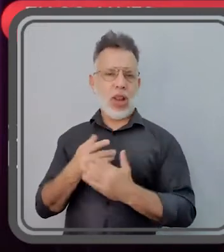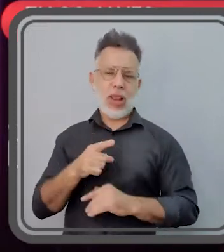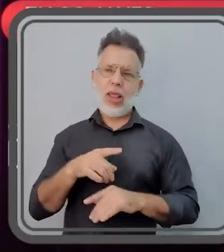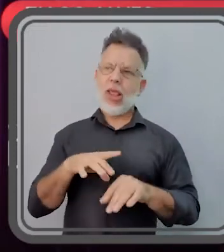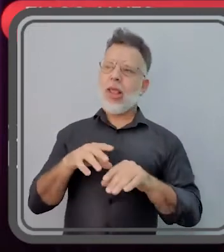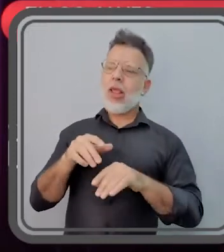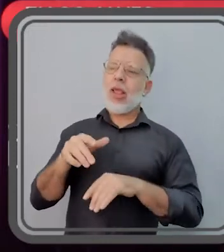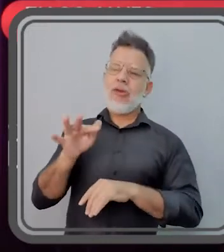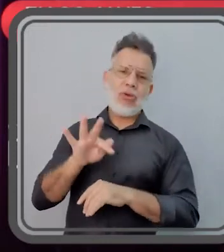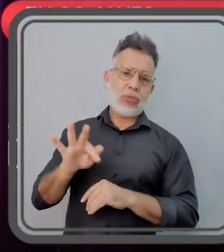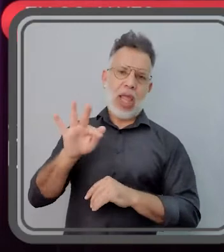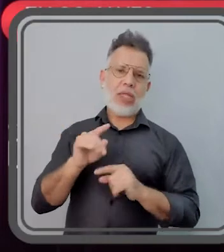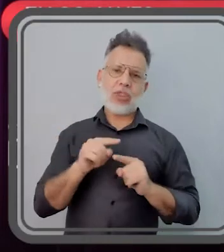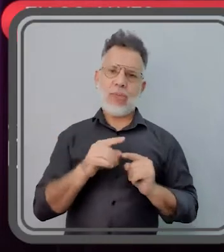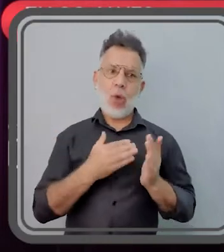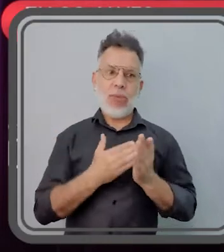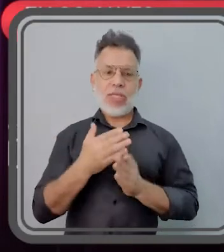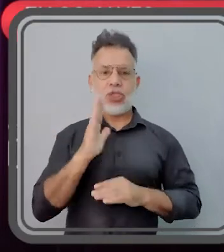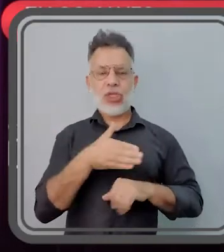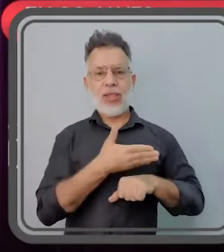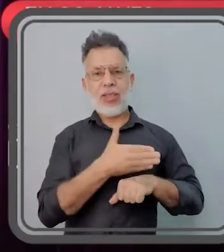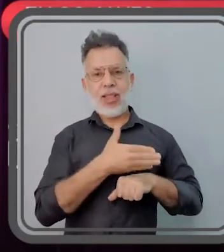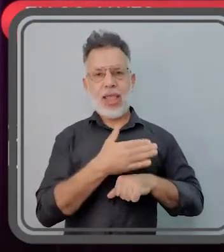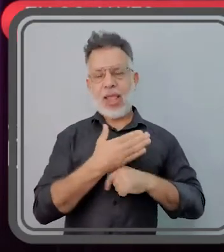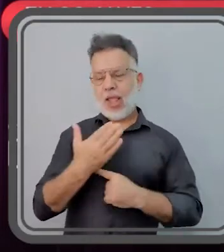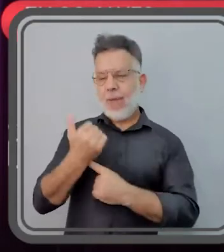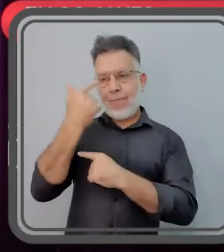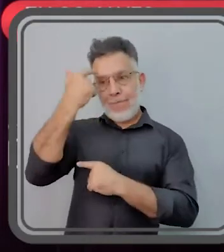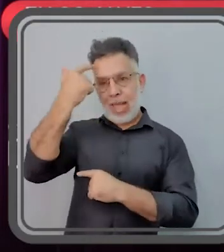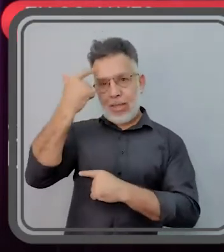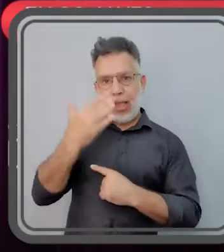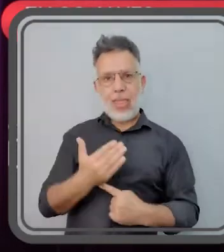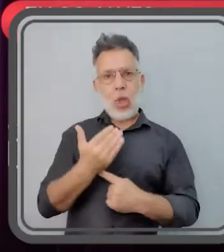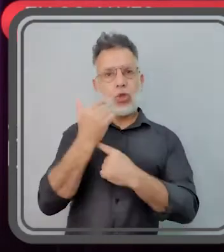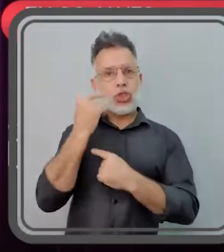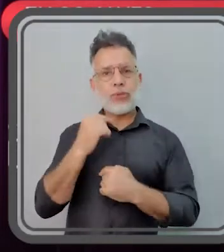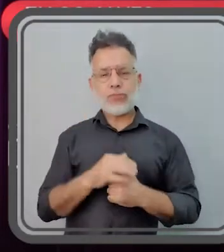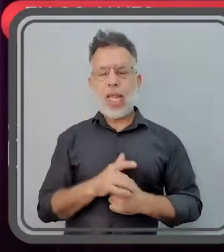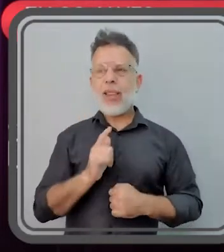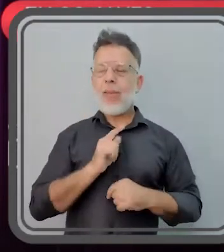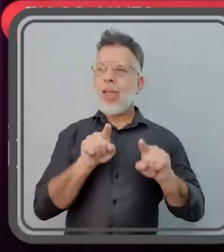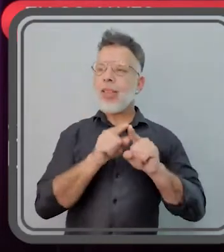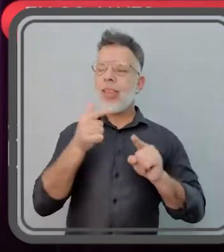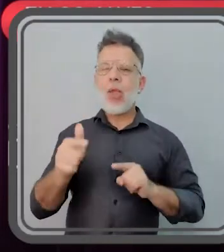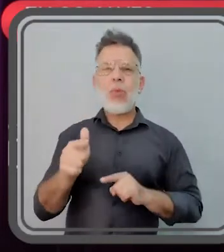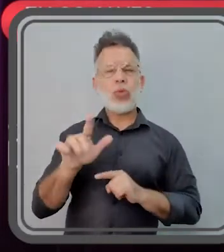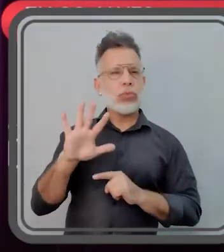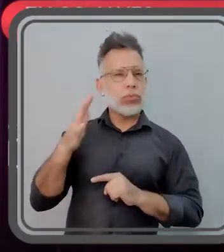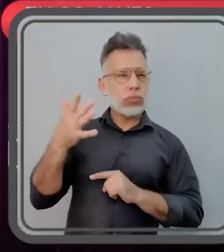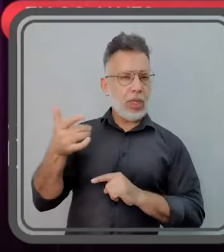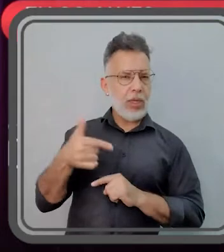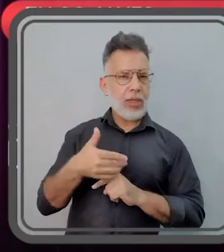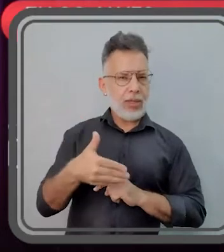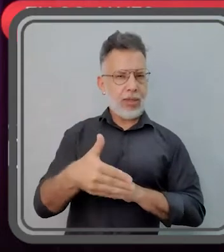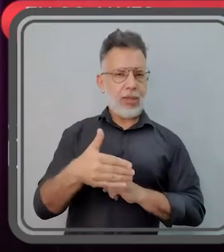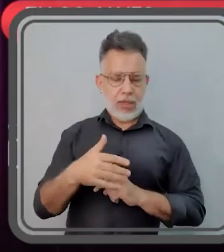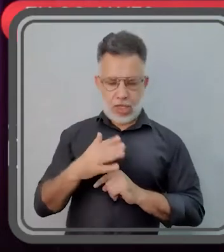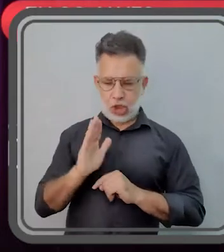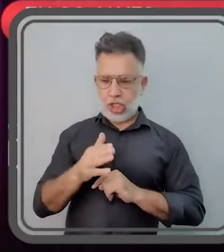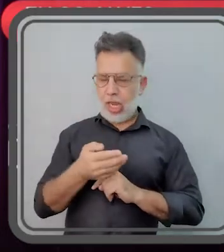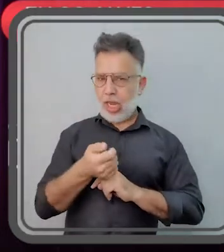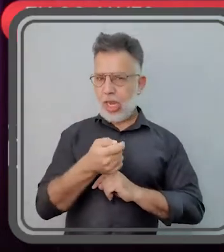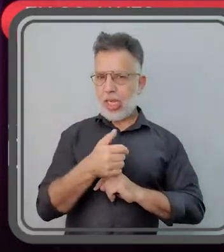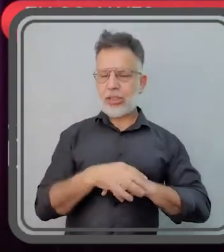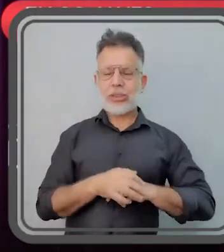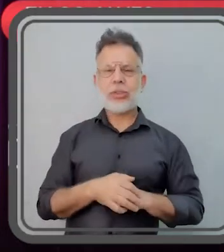mesmo de ir para a faculdade, já começar a ser treinada em tecnologia, pensar em tecnologia. Tem uma outra onda que vem vindo muito forte aqui, já em linha com a